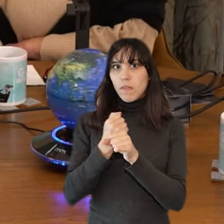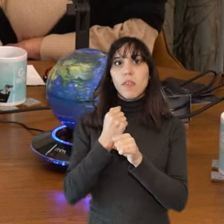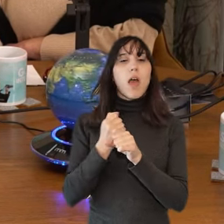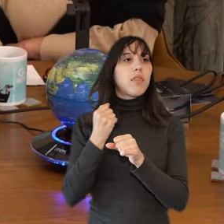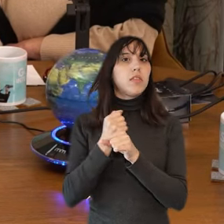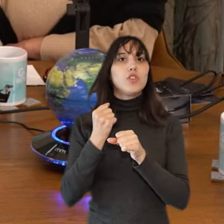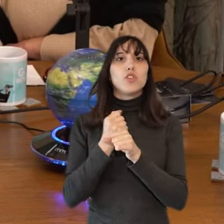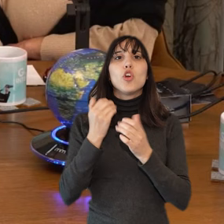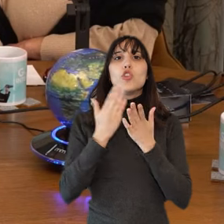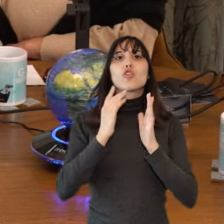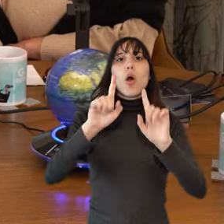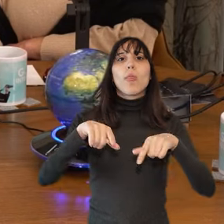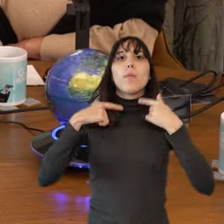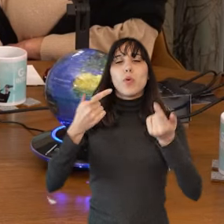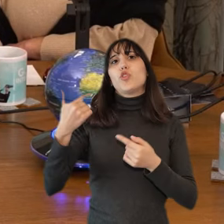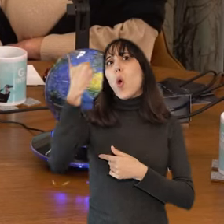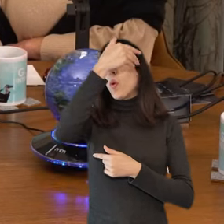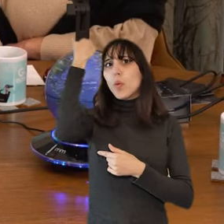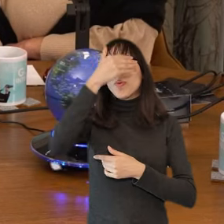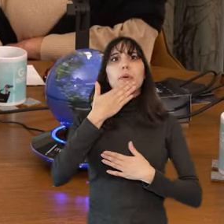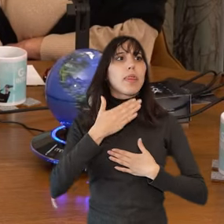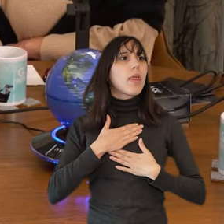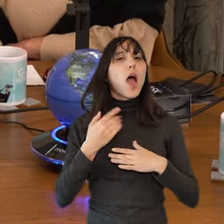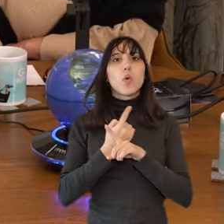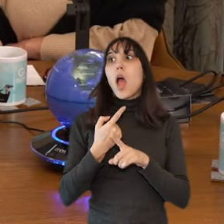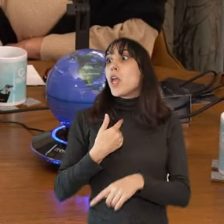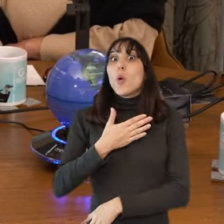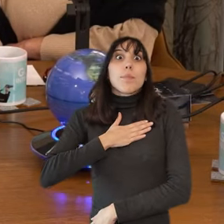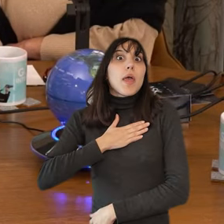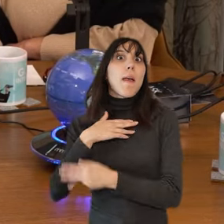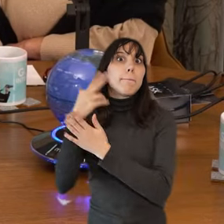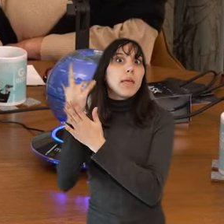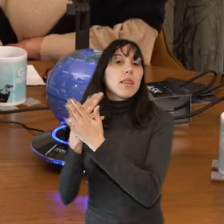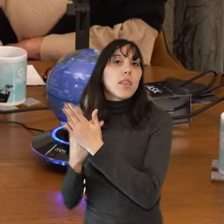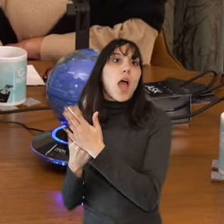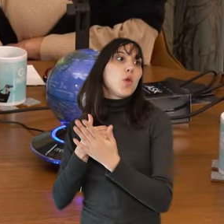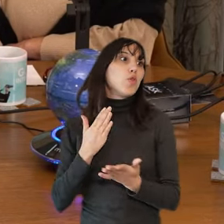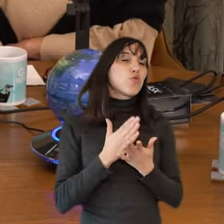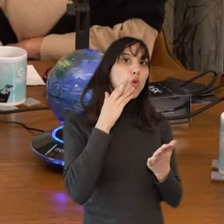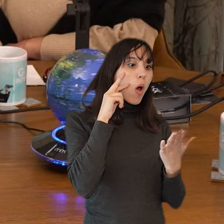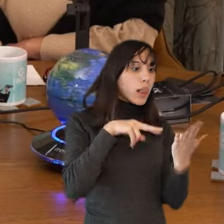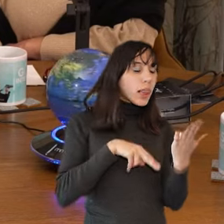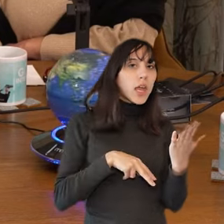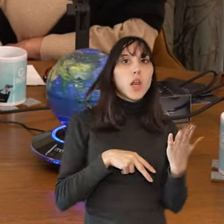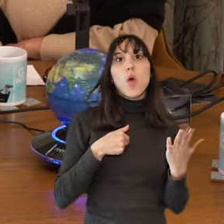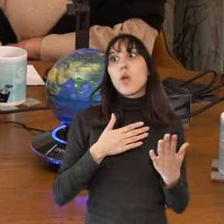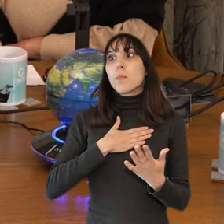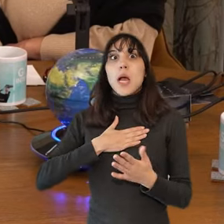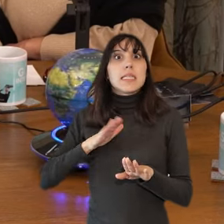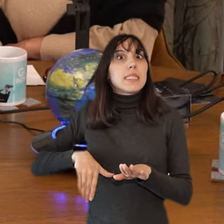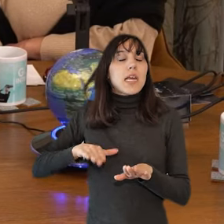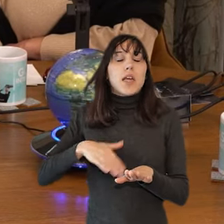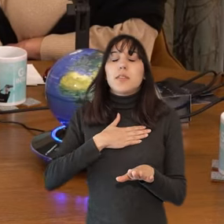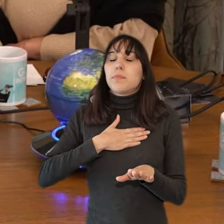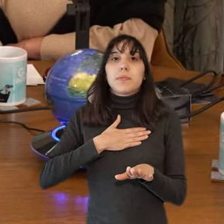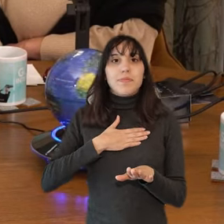hobbies não é aqueles passatempos que os alunos têm que diz ah eu adoro pintar eu só gosto de ler eu ah eu o skate para mim é